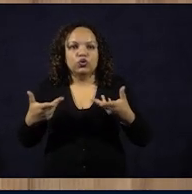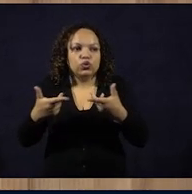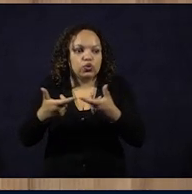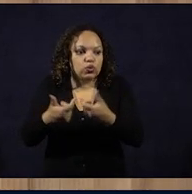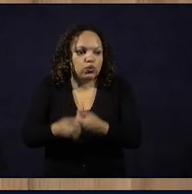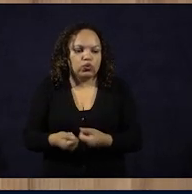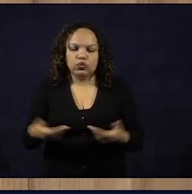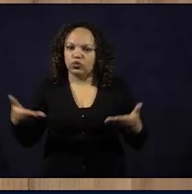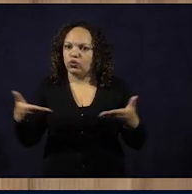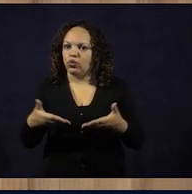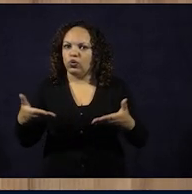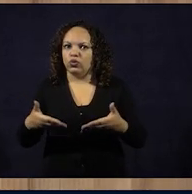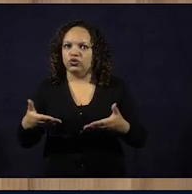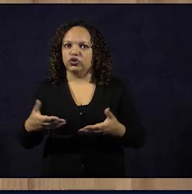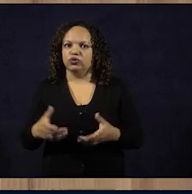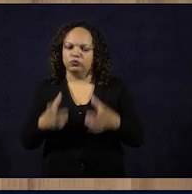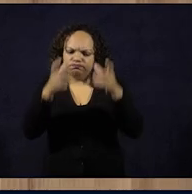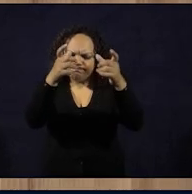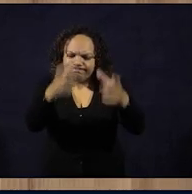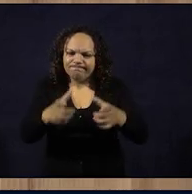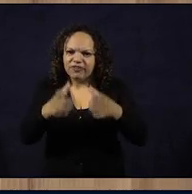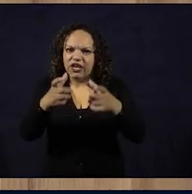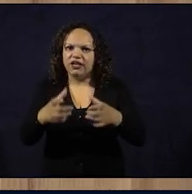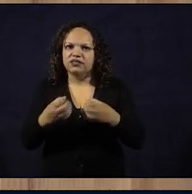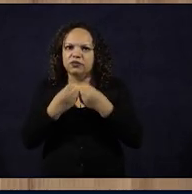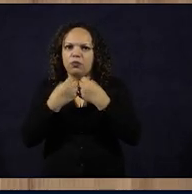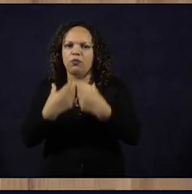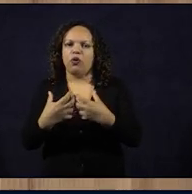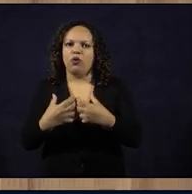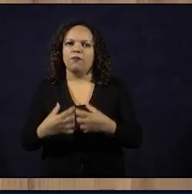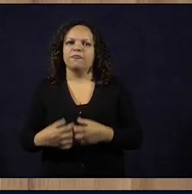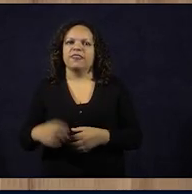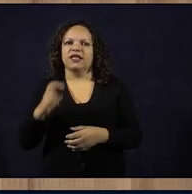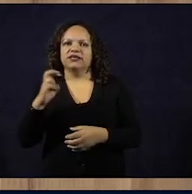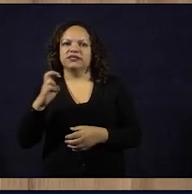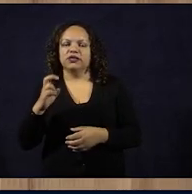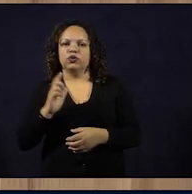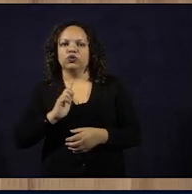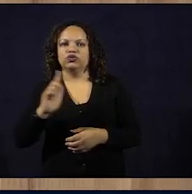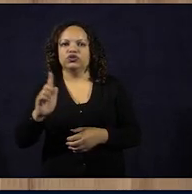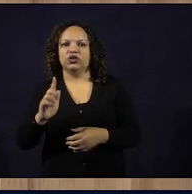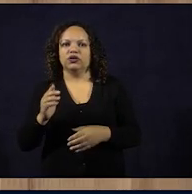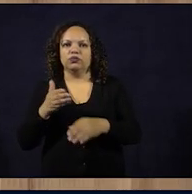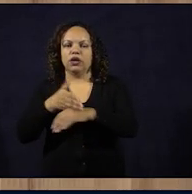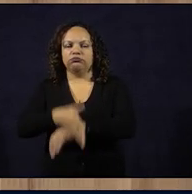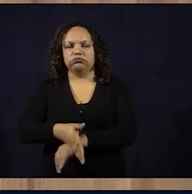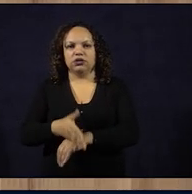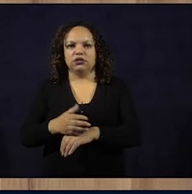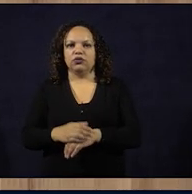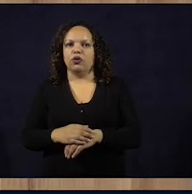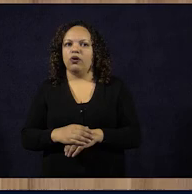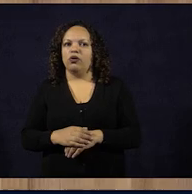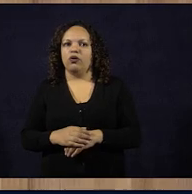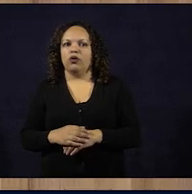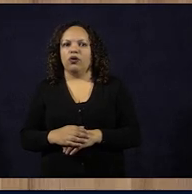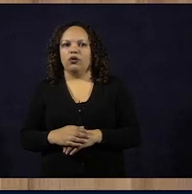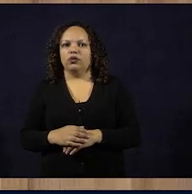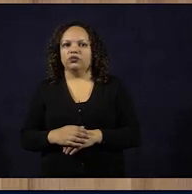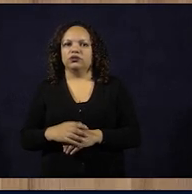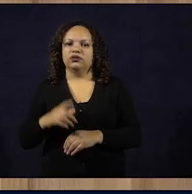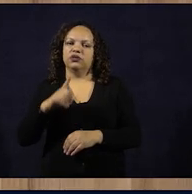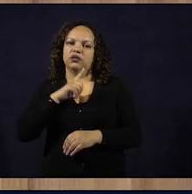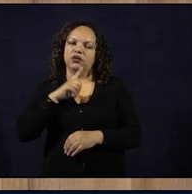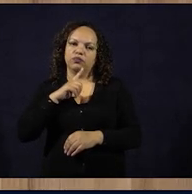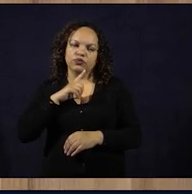localização geográfica o Brasil com 5g implementado nós temos muita chance de virar um hobby